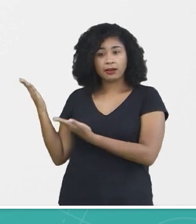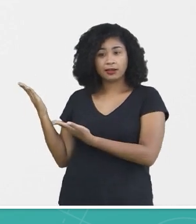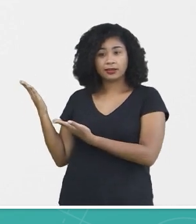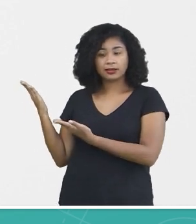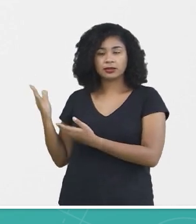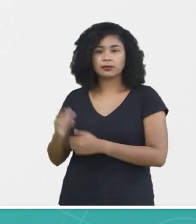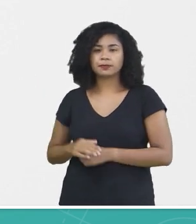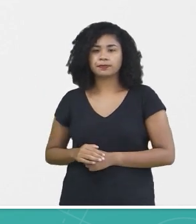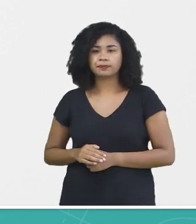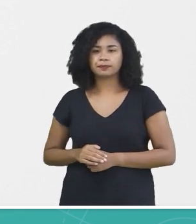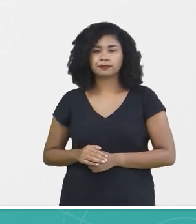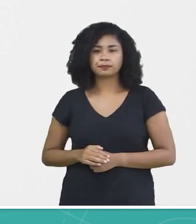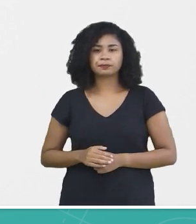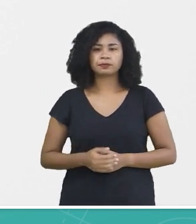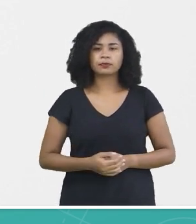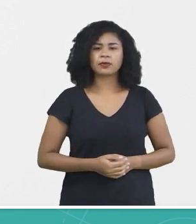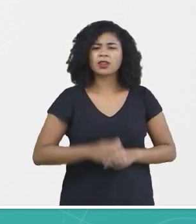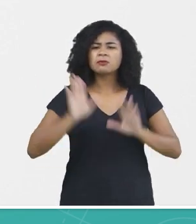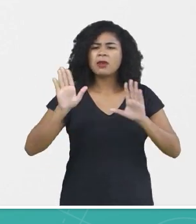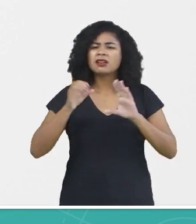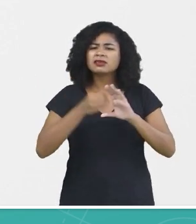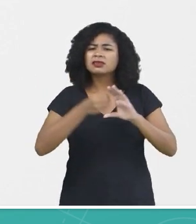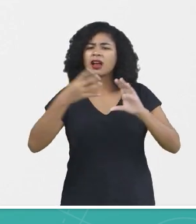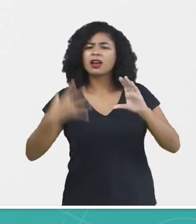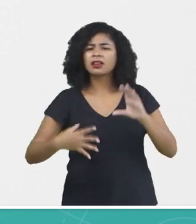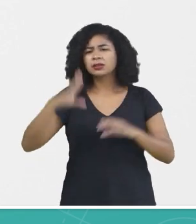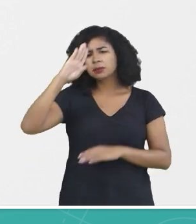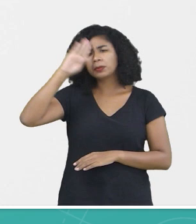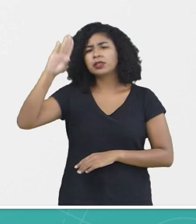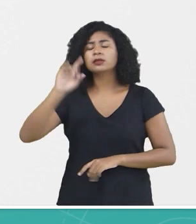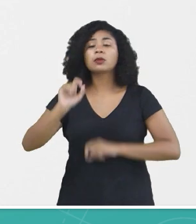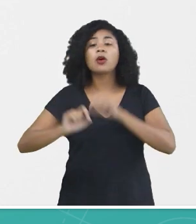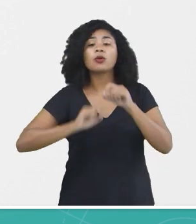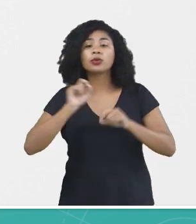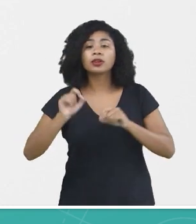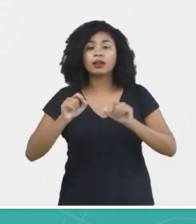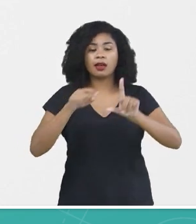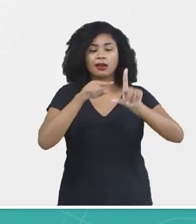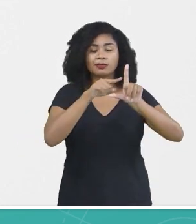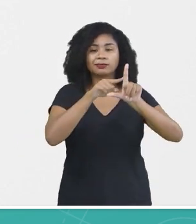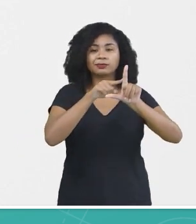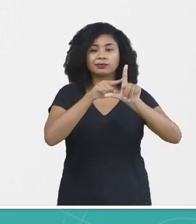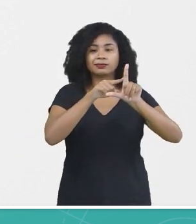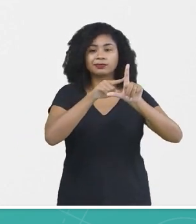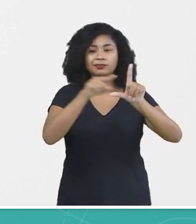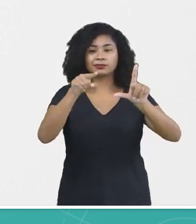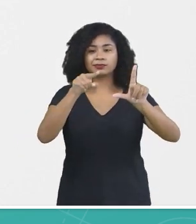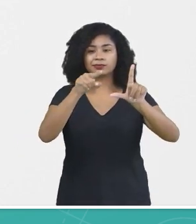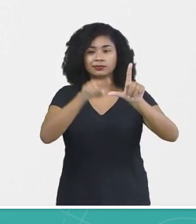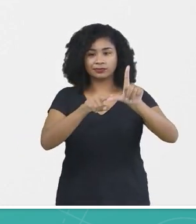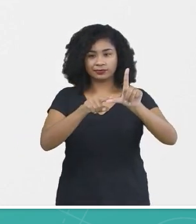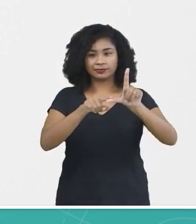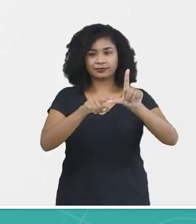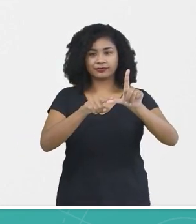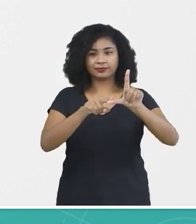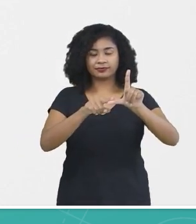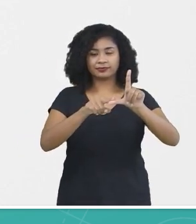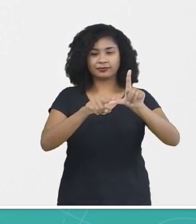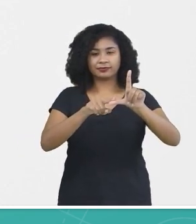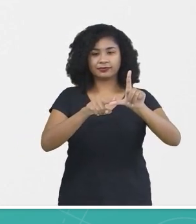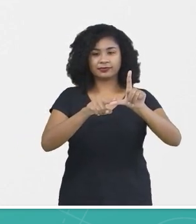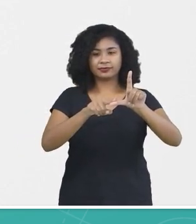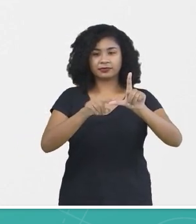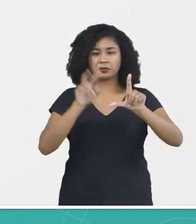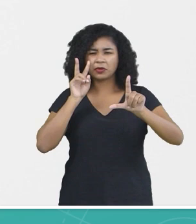perpendicular, hein? É ter um ângulo reto. Esse ângulo reto é justamente esse quadradinho